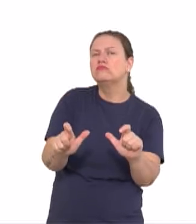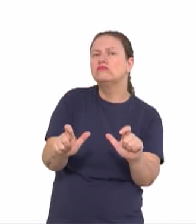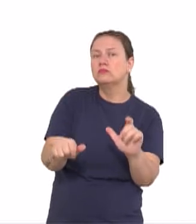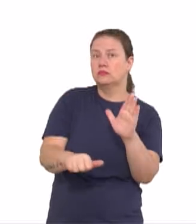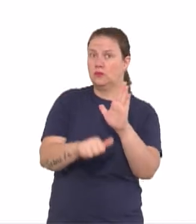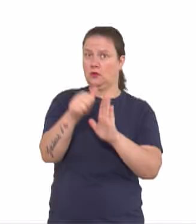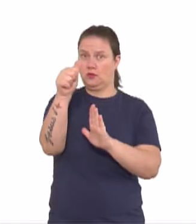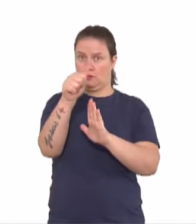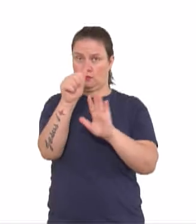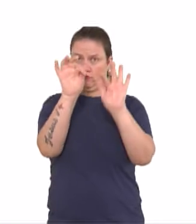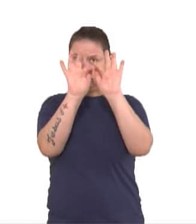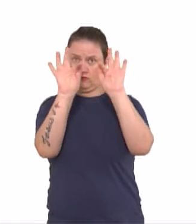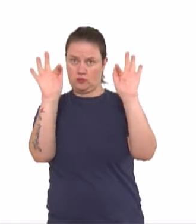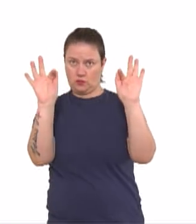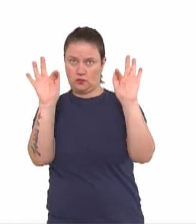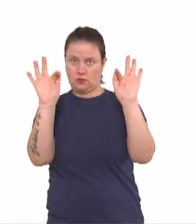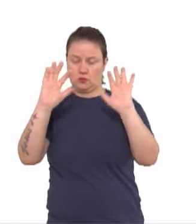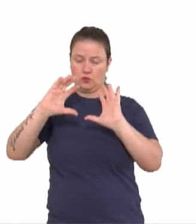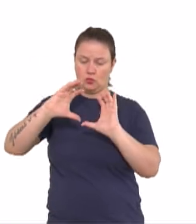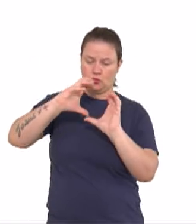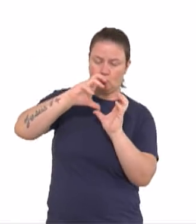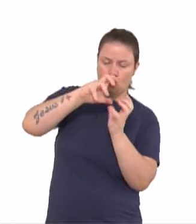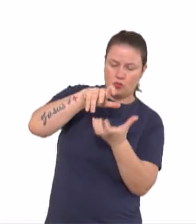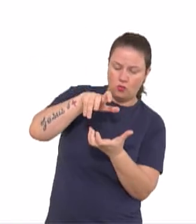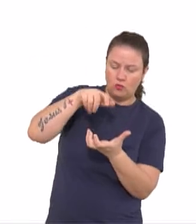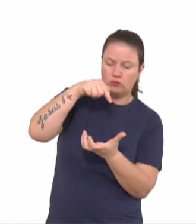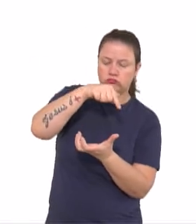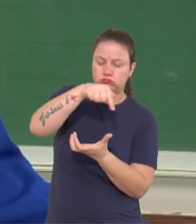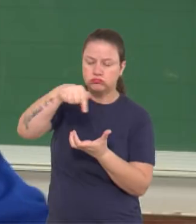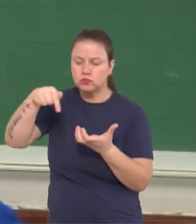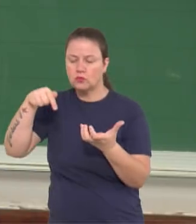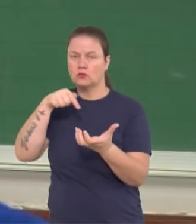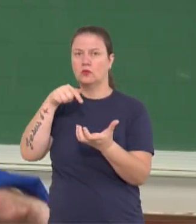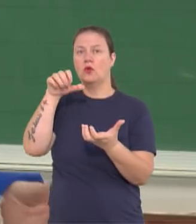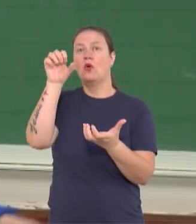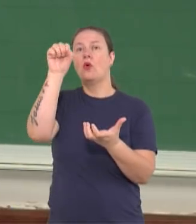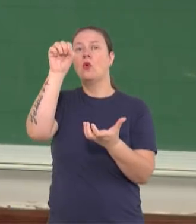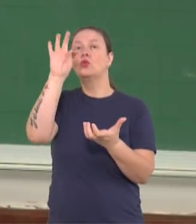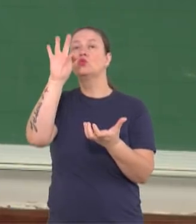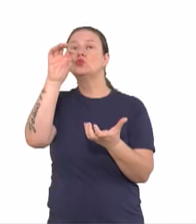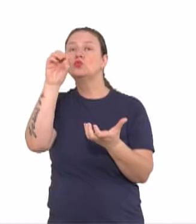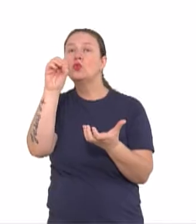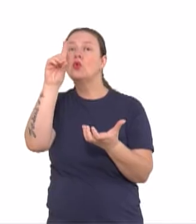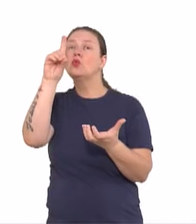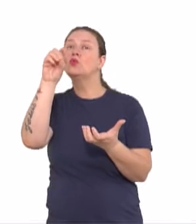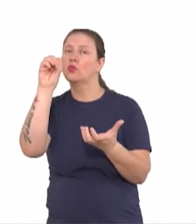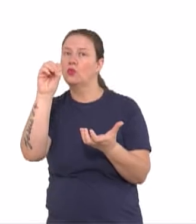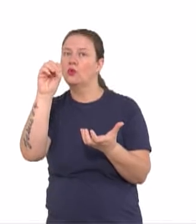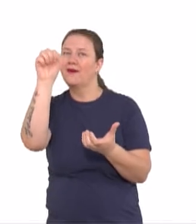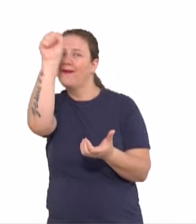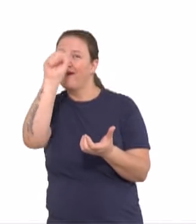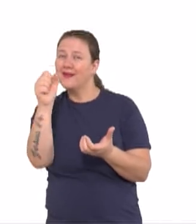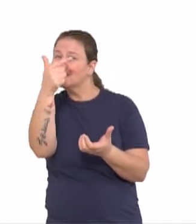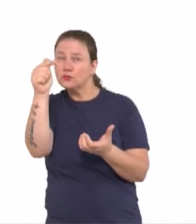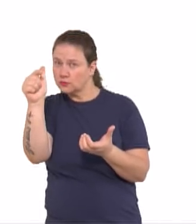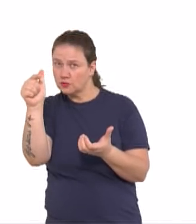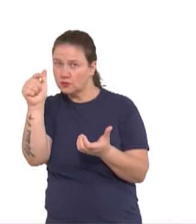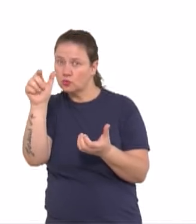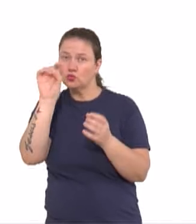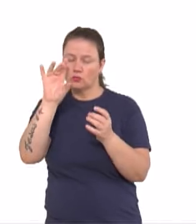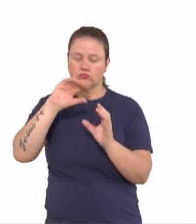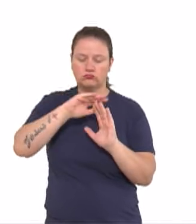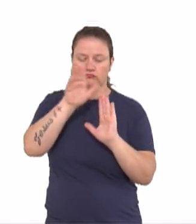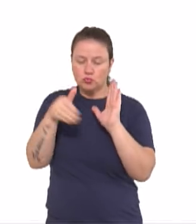Primeira proposição. No mundo todo, né, não tem aquele S, tá, pessoal? Eu erro ali de digitação, né? No mundo todo, vírgula, pois há